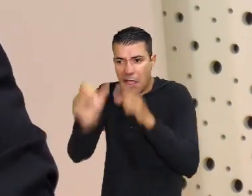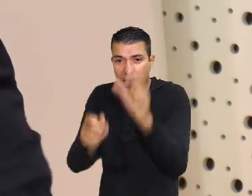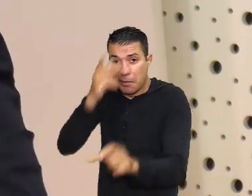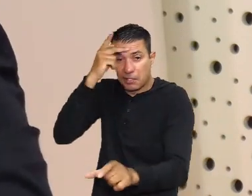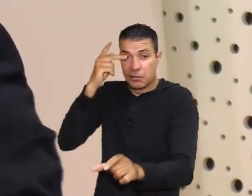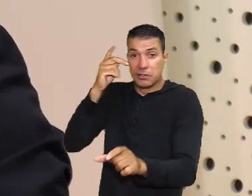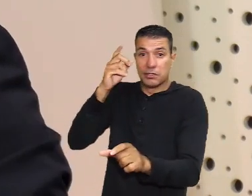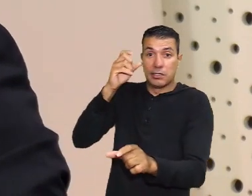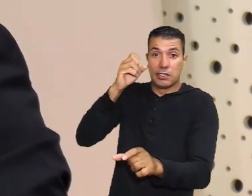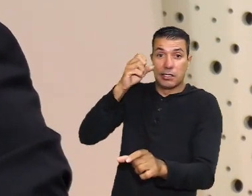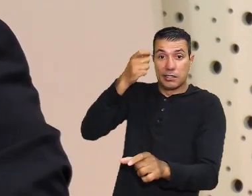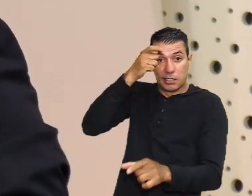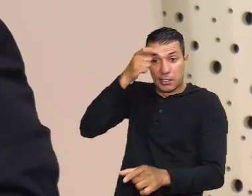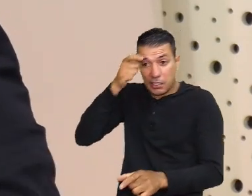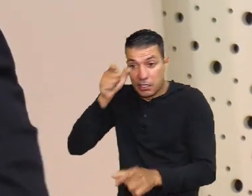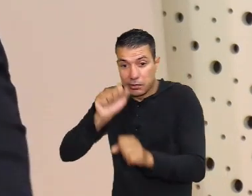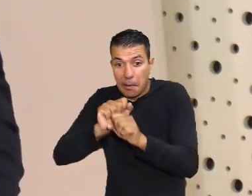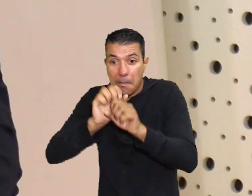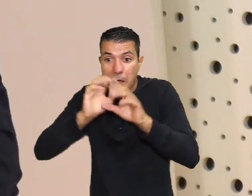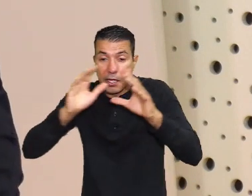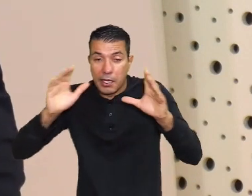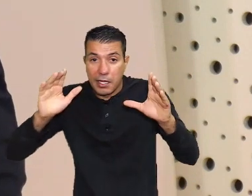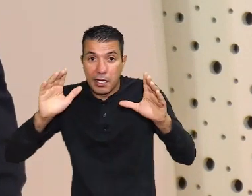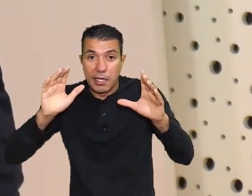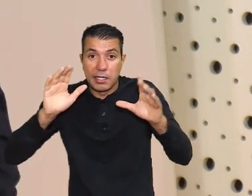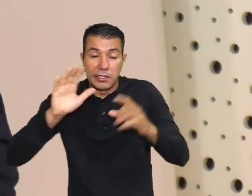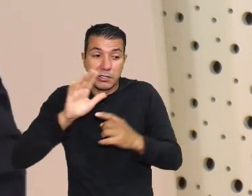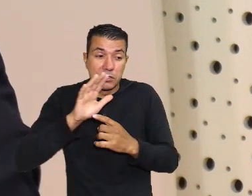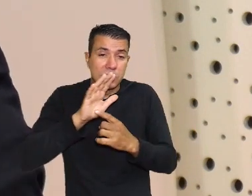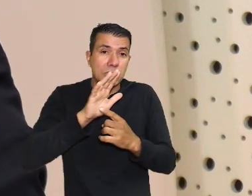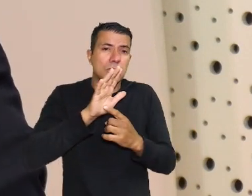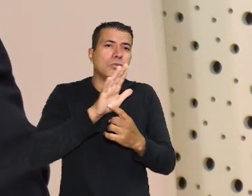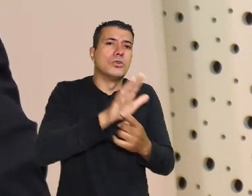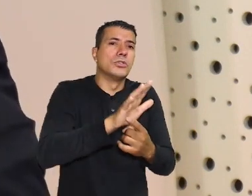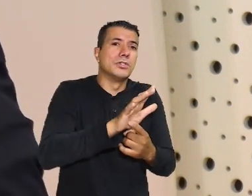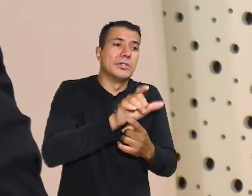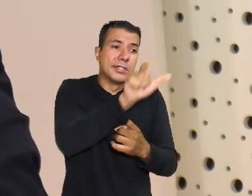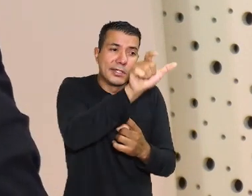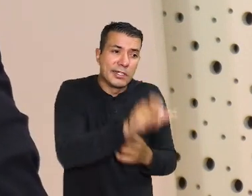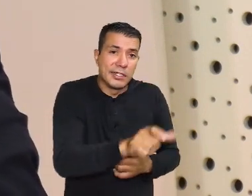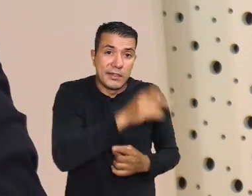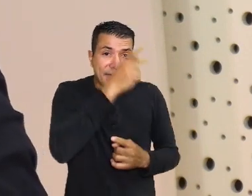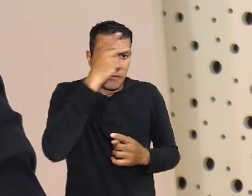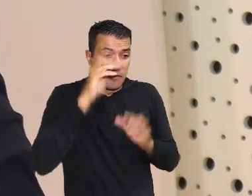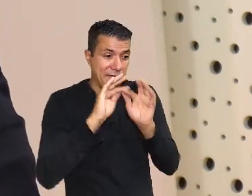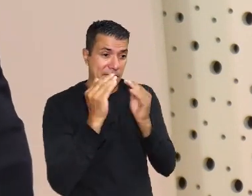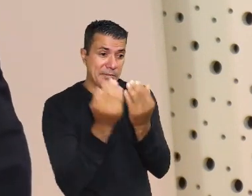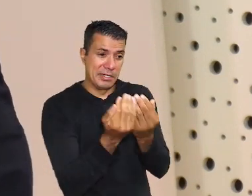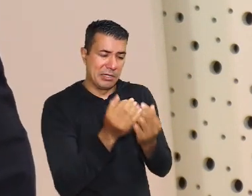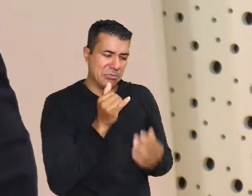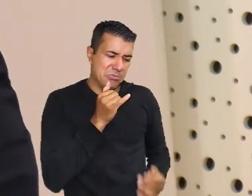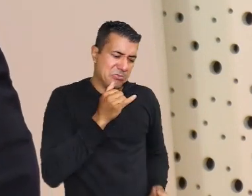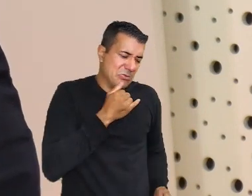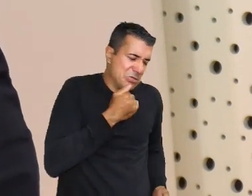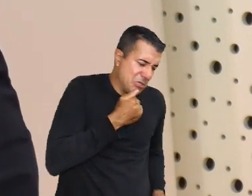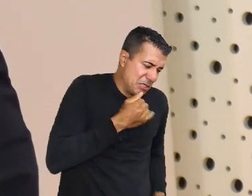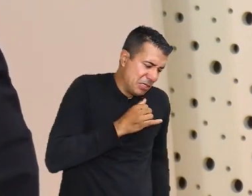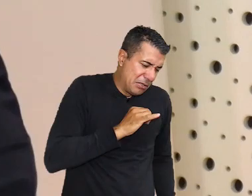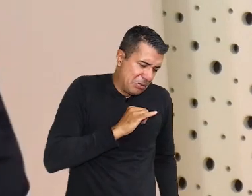aparece em alguns lugares na forma daquele ente querido. Por que ele faz isso? A pessoa, ela está triste, coração